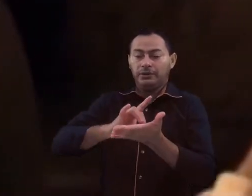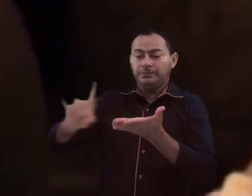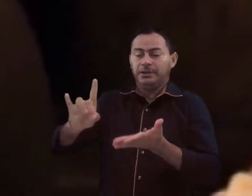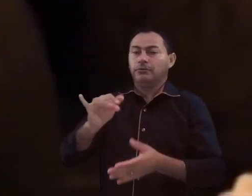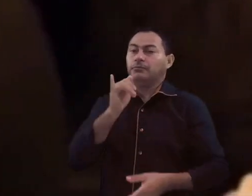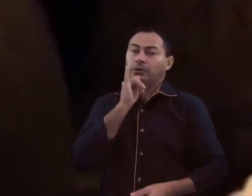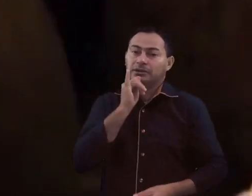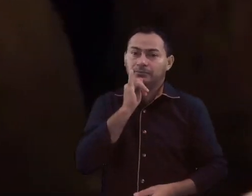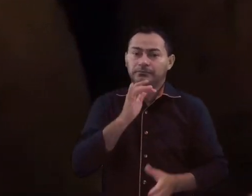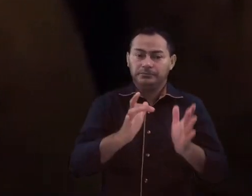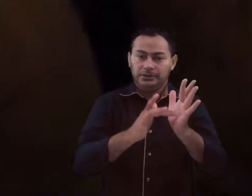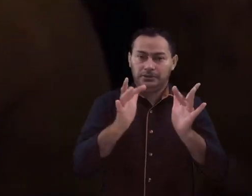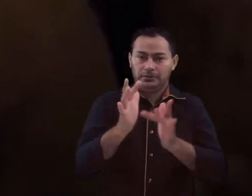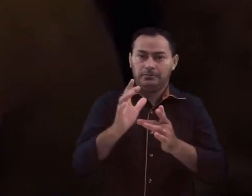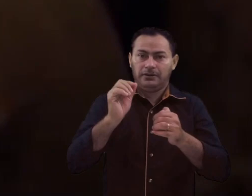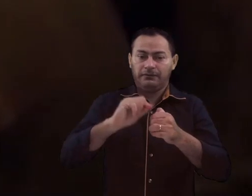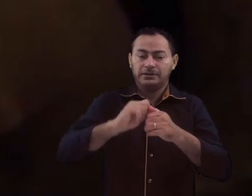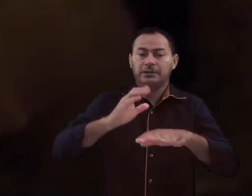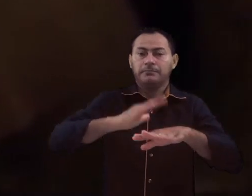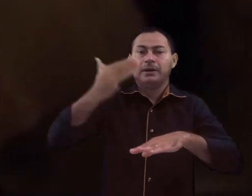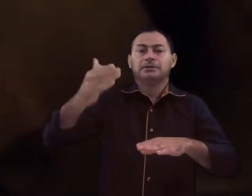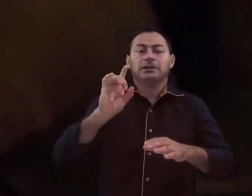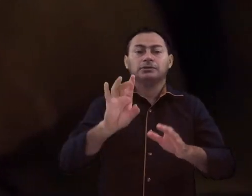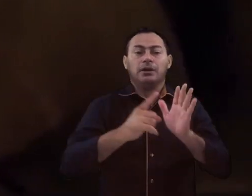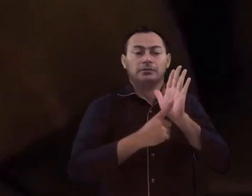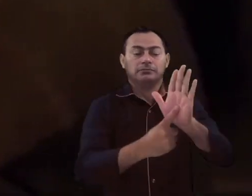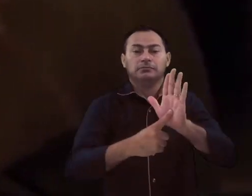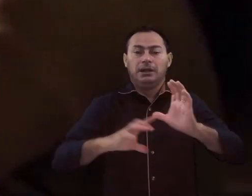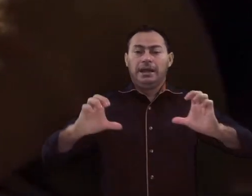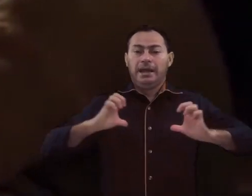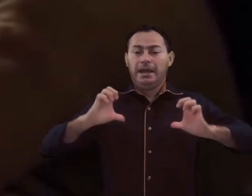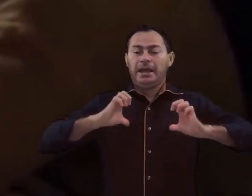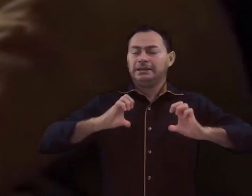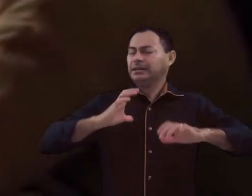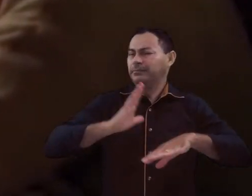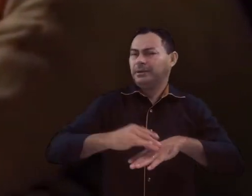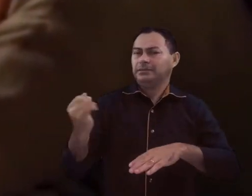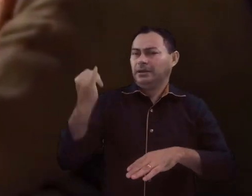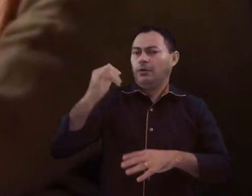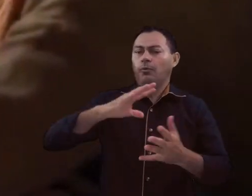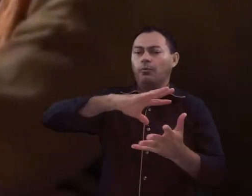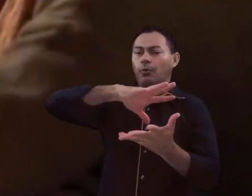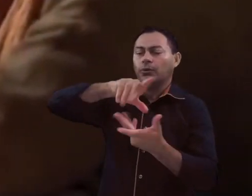Amar o inimigo, por exemplo. Jesus está fazendo mais do que apresentar uma ética acima de